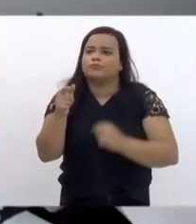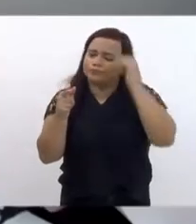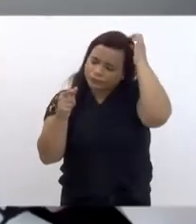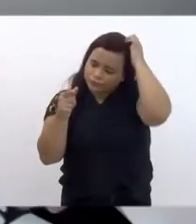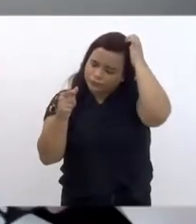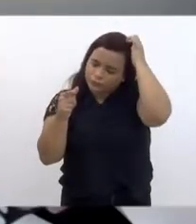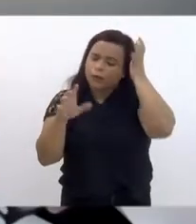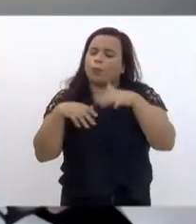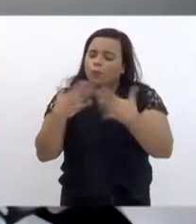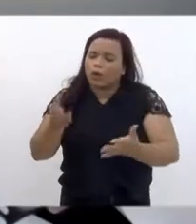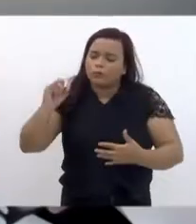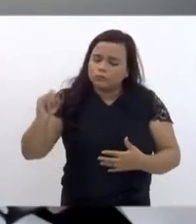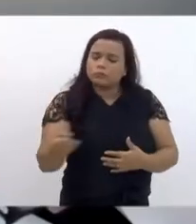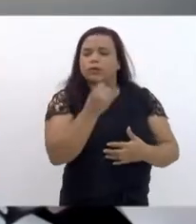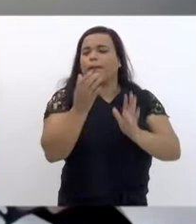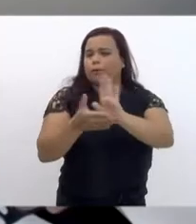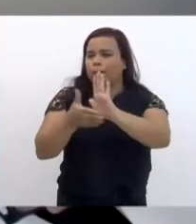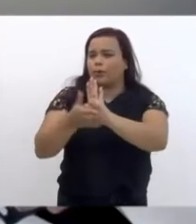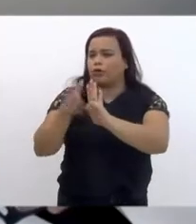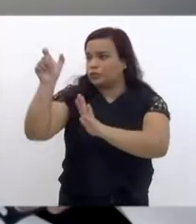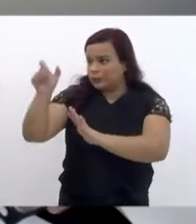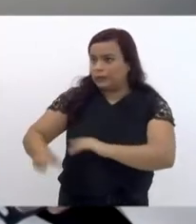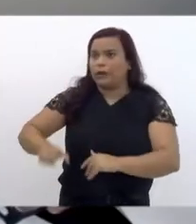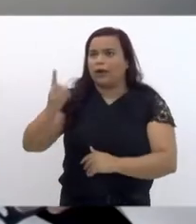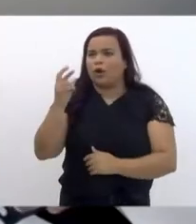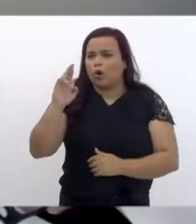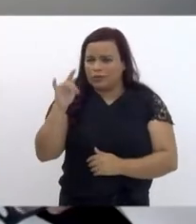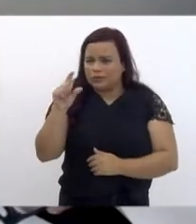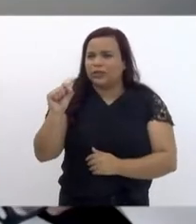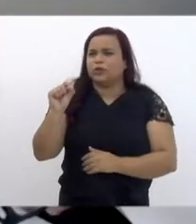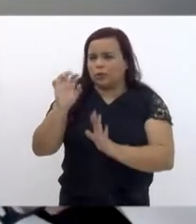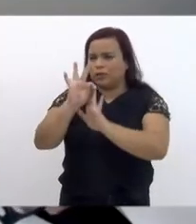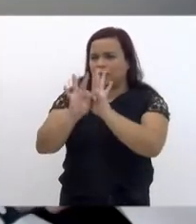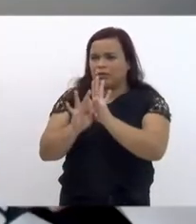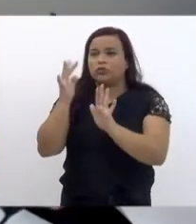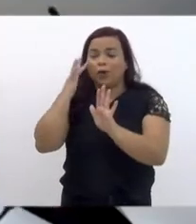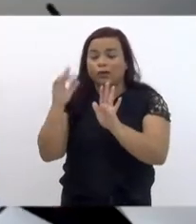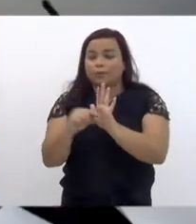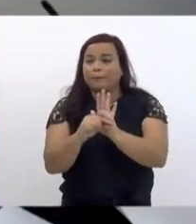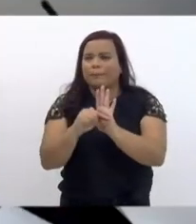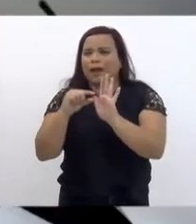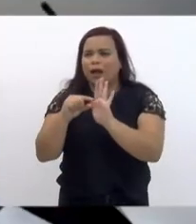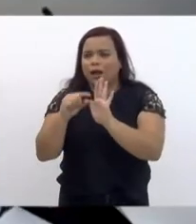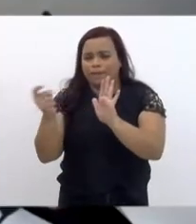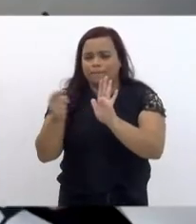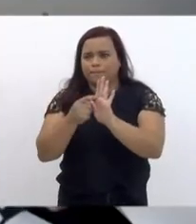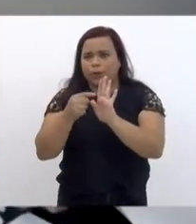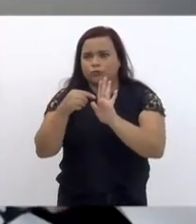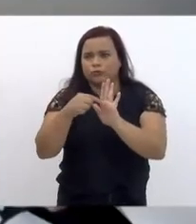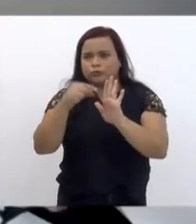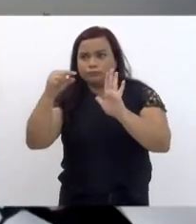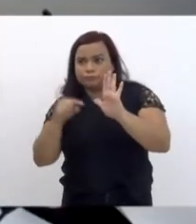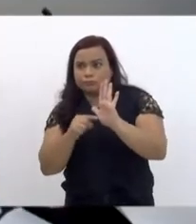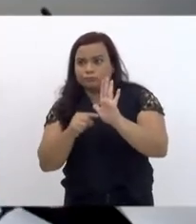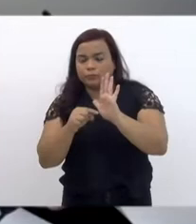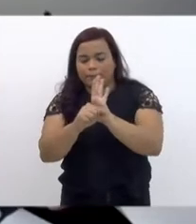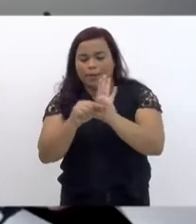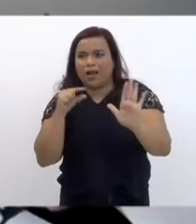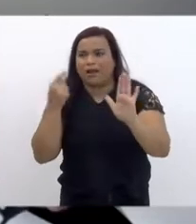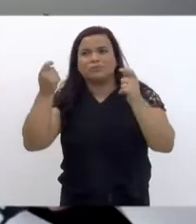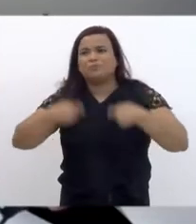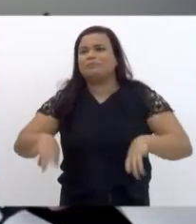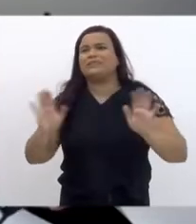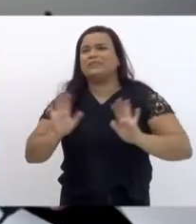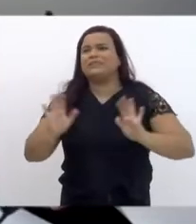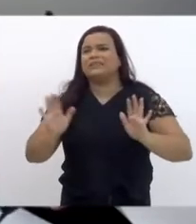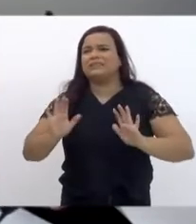ao aproveitar a proposta do Rodrigo no texto, que eu acho boa, eu acho que um parágrafo não é necessário. A proposta que ele faz no caput é importante sobre o